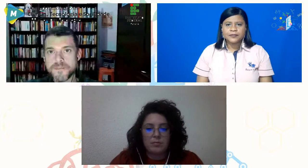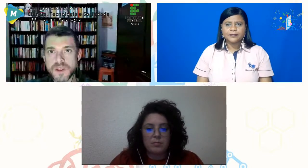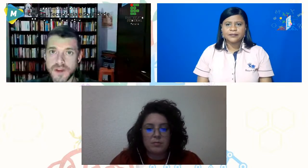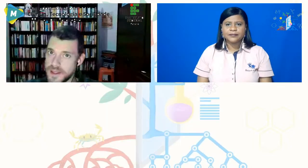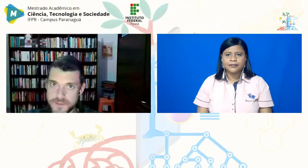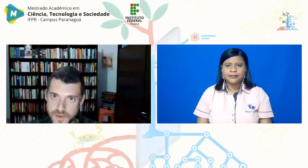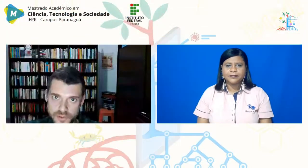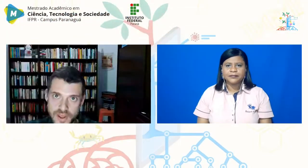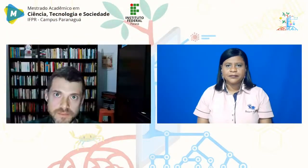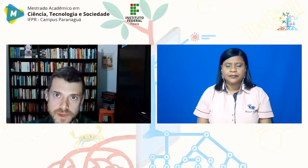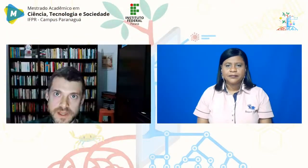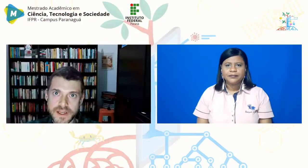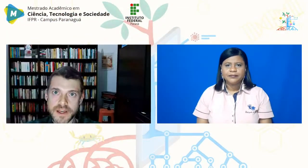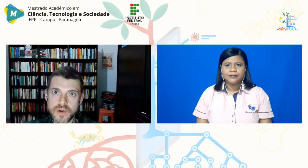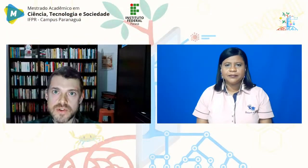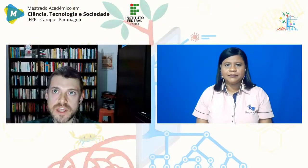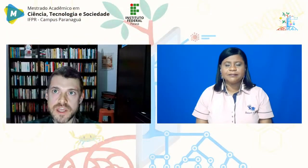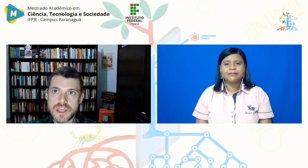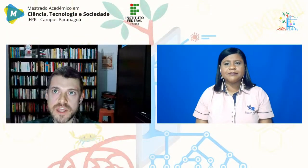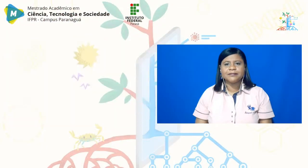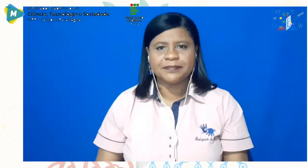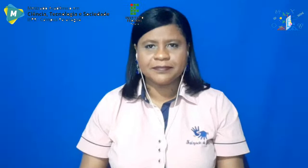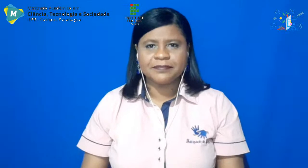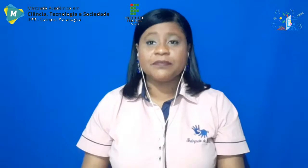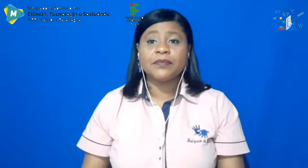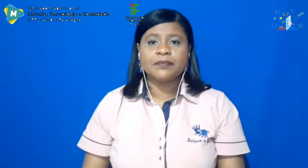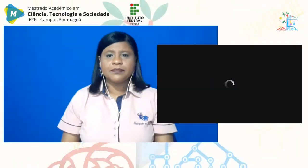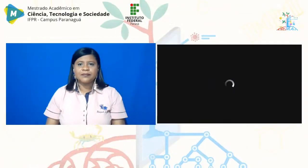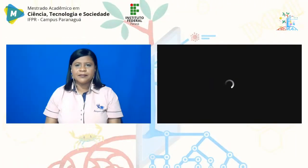e aí, e aí, enfim, consegui,